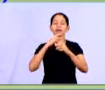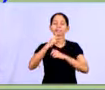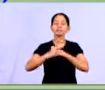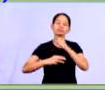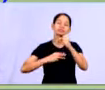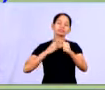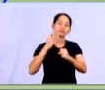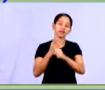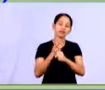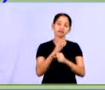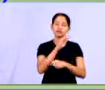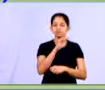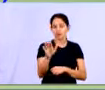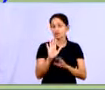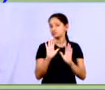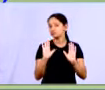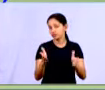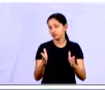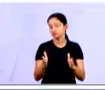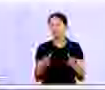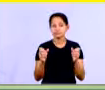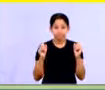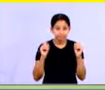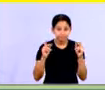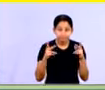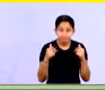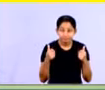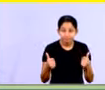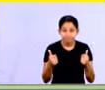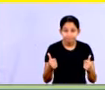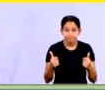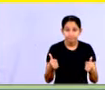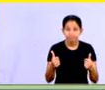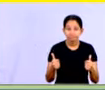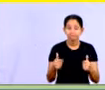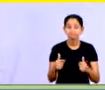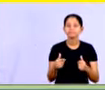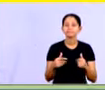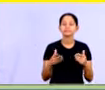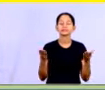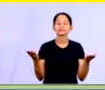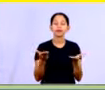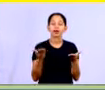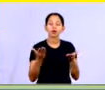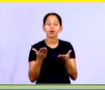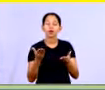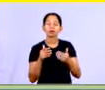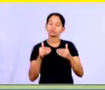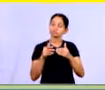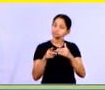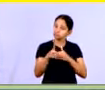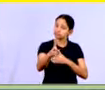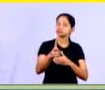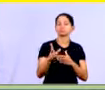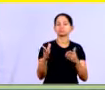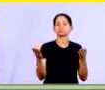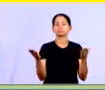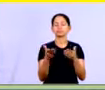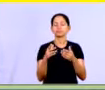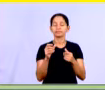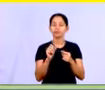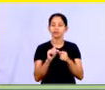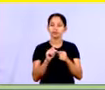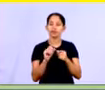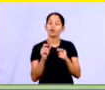o seu payback. Ok. Certo, professora? E aí, vamos dar continuidade, Denise. Payback, a partir dos